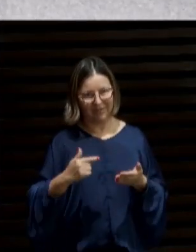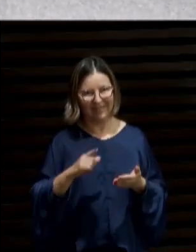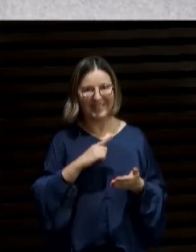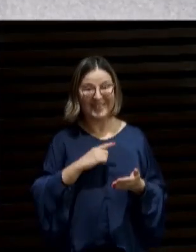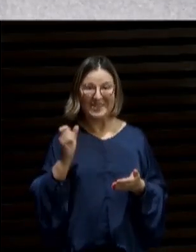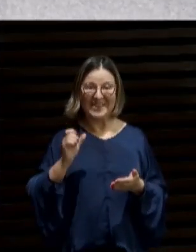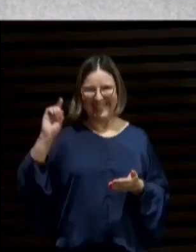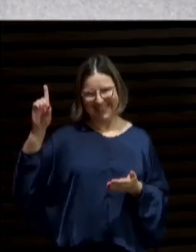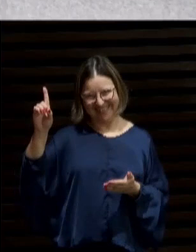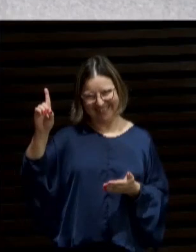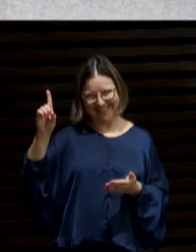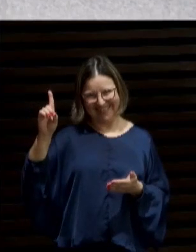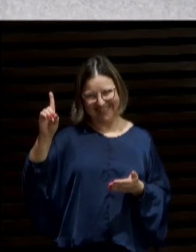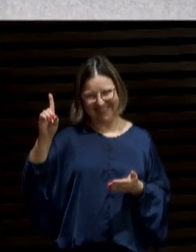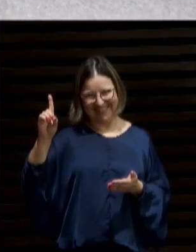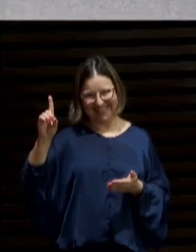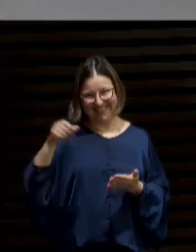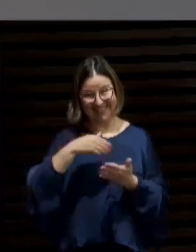Deus.